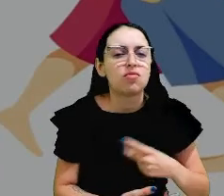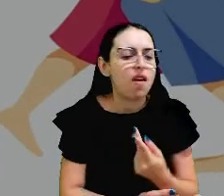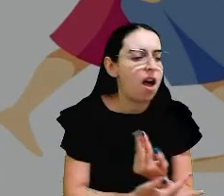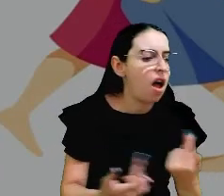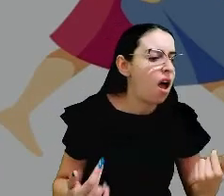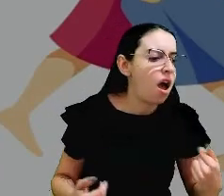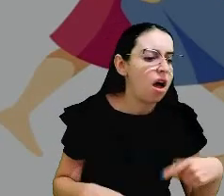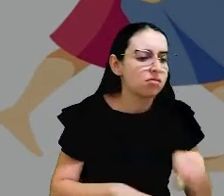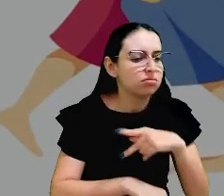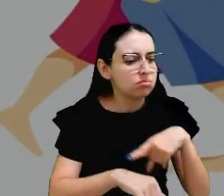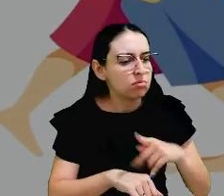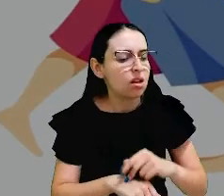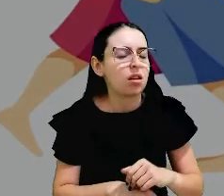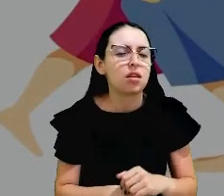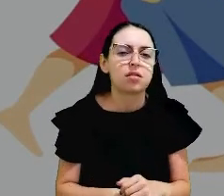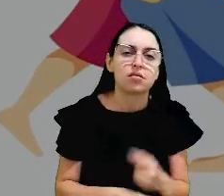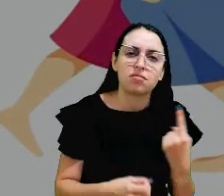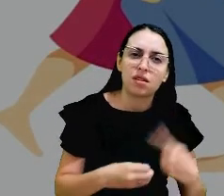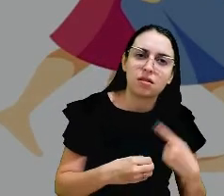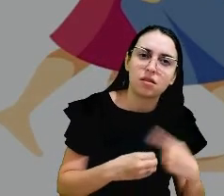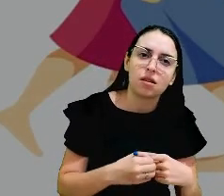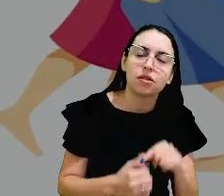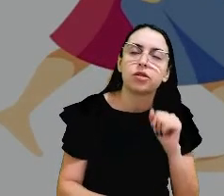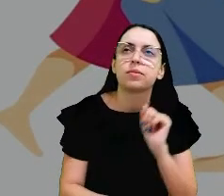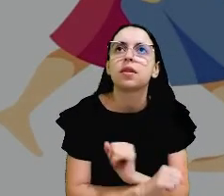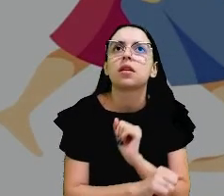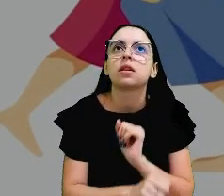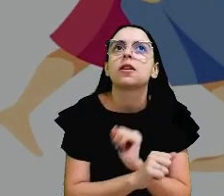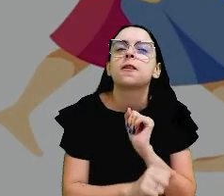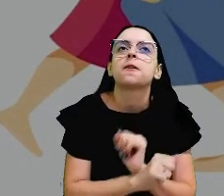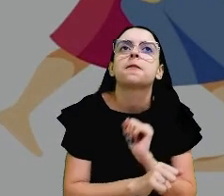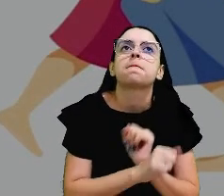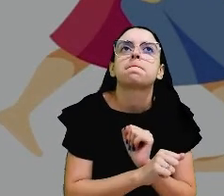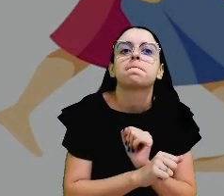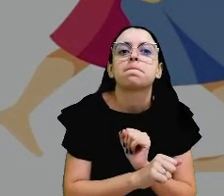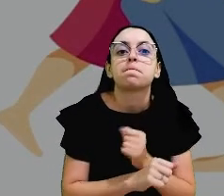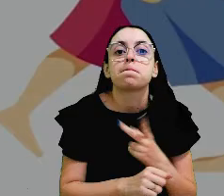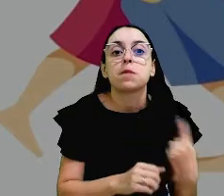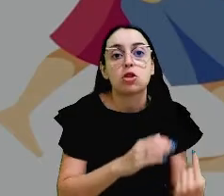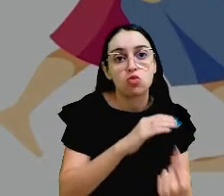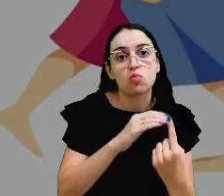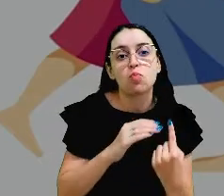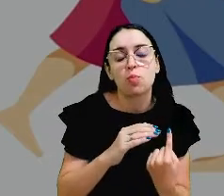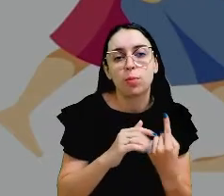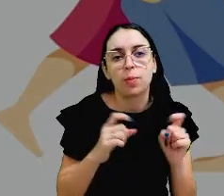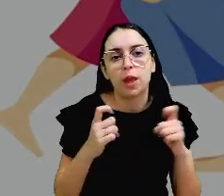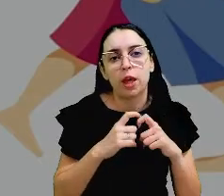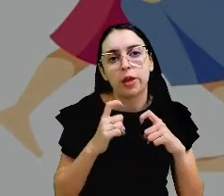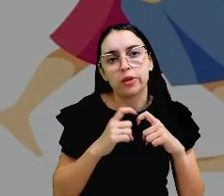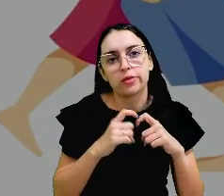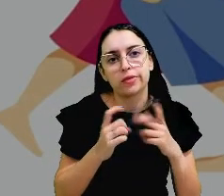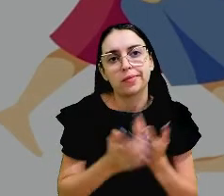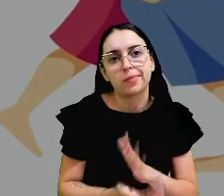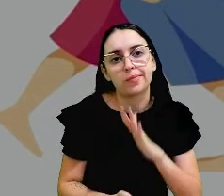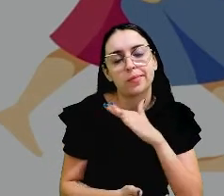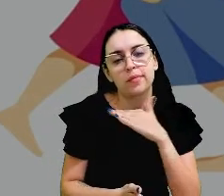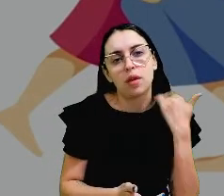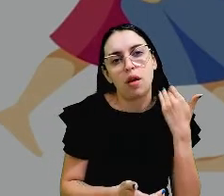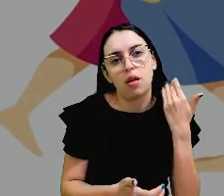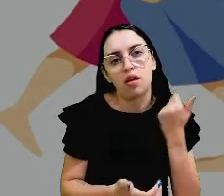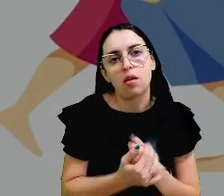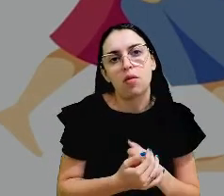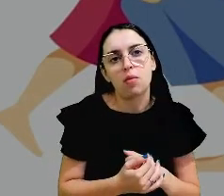país. Ela ficou por horas aguardando o atendimento médico, e a Aline faleceu